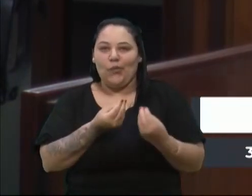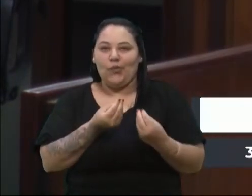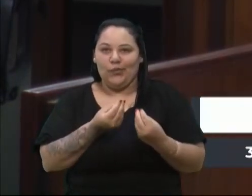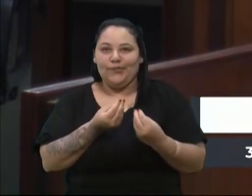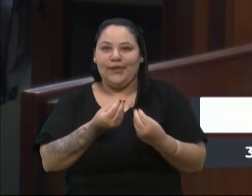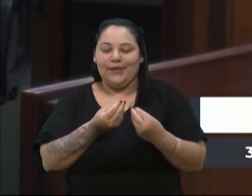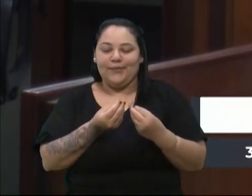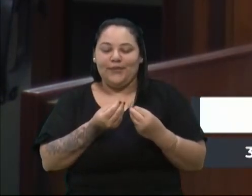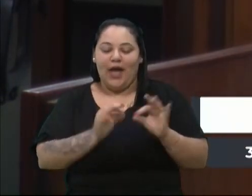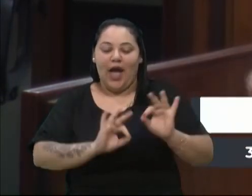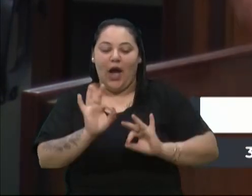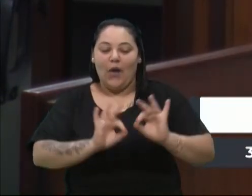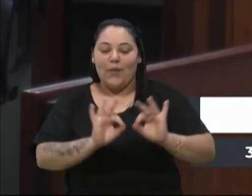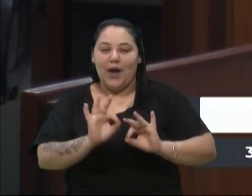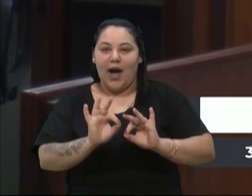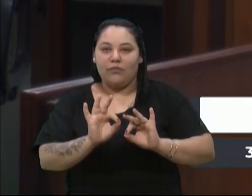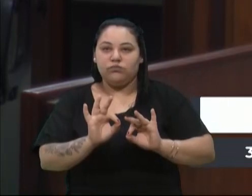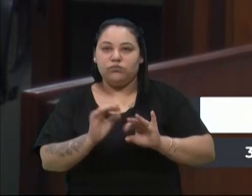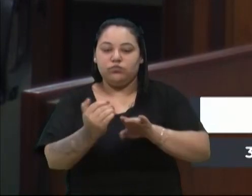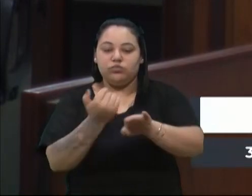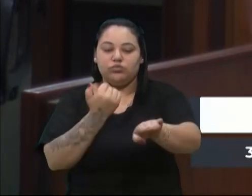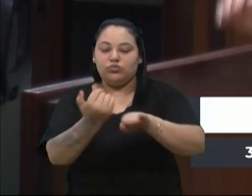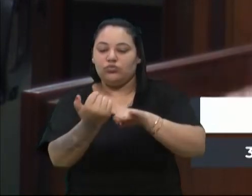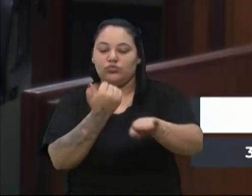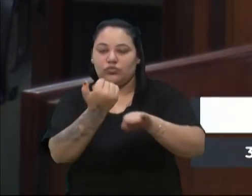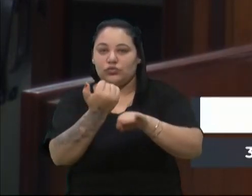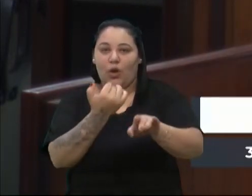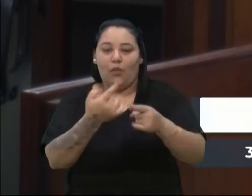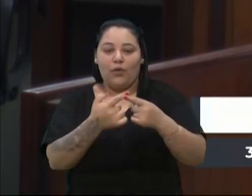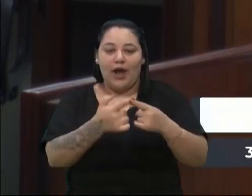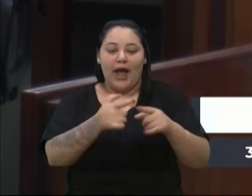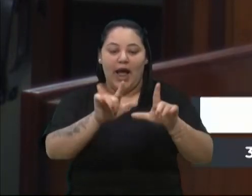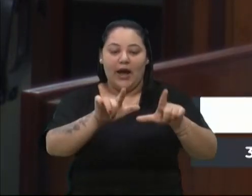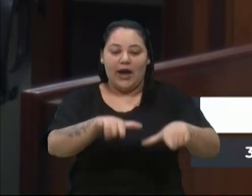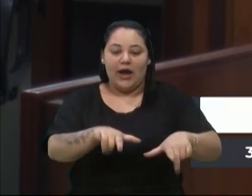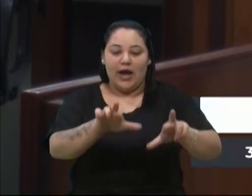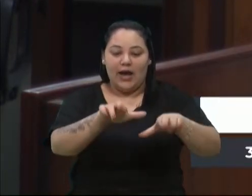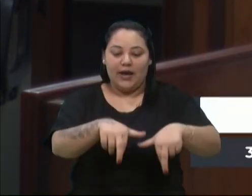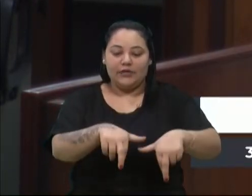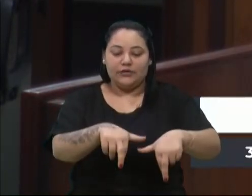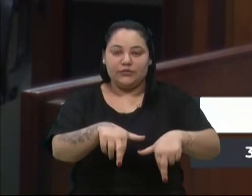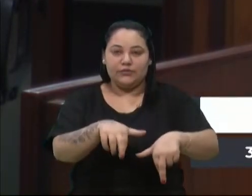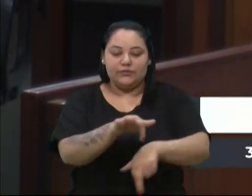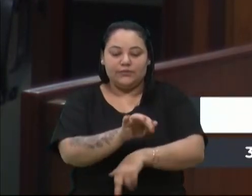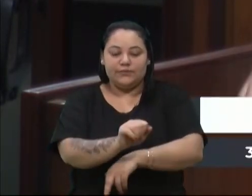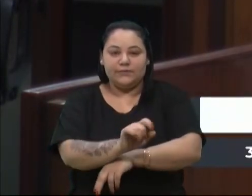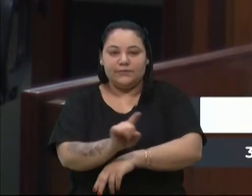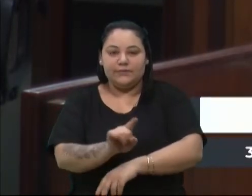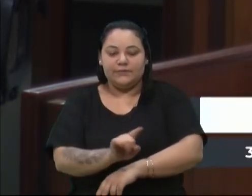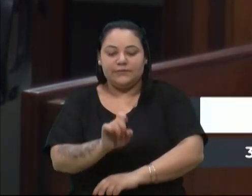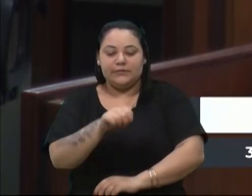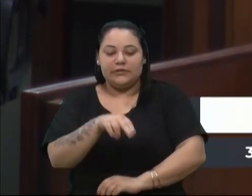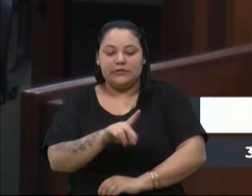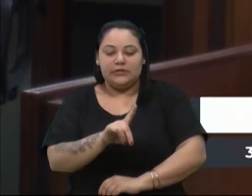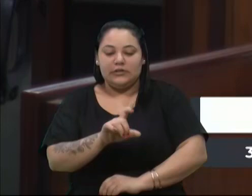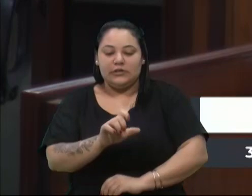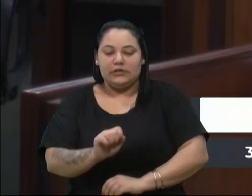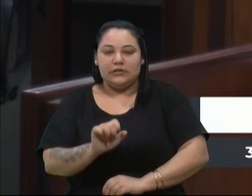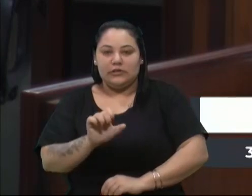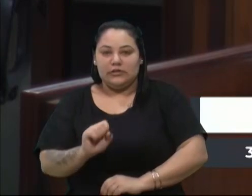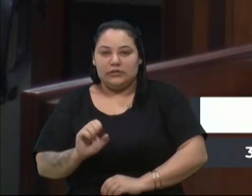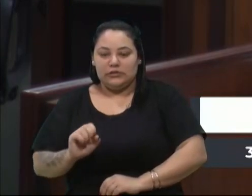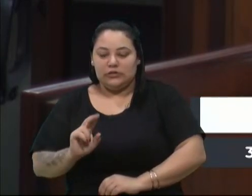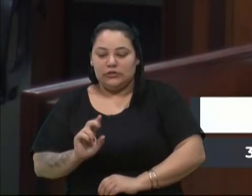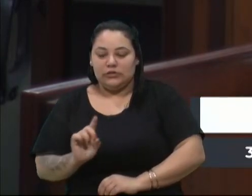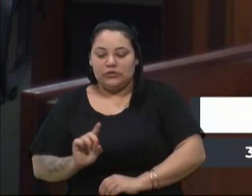já que agora a região de Fazenda Souza ela vai crescer muito aí nos últimos anos.